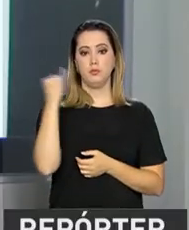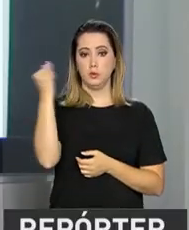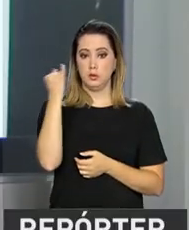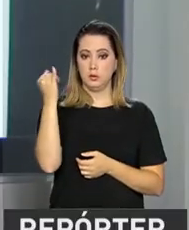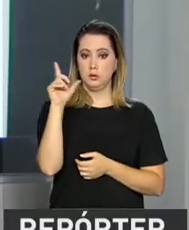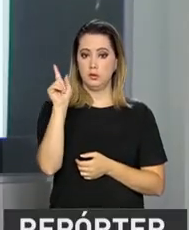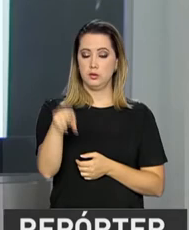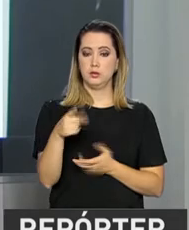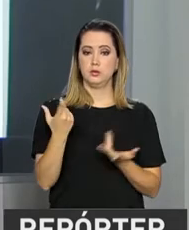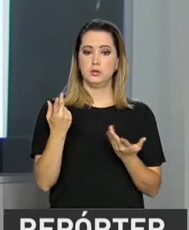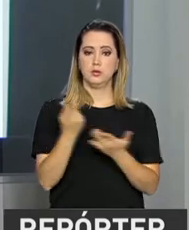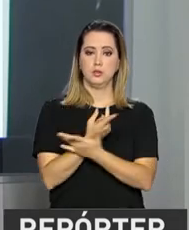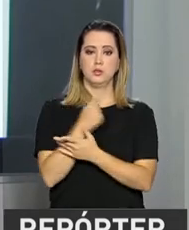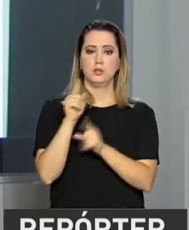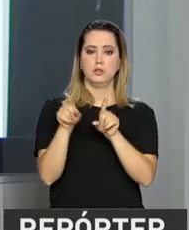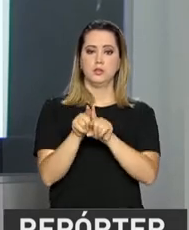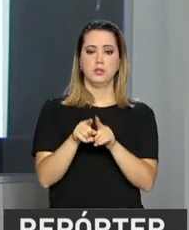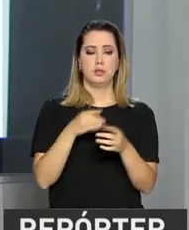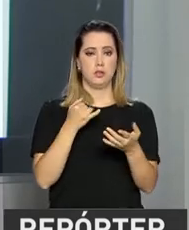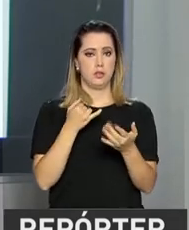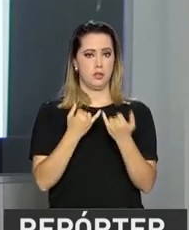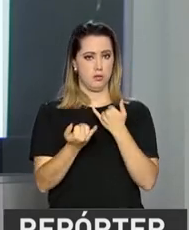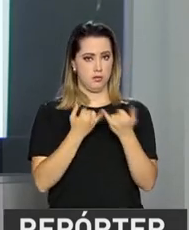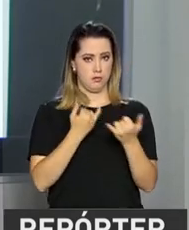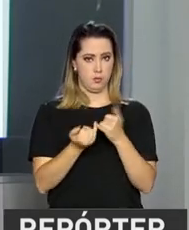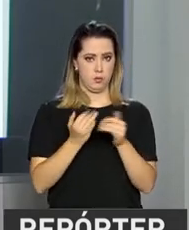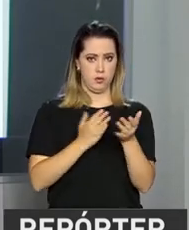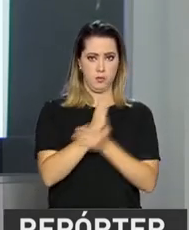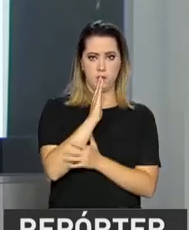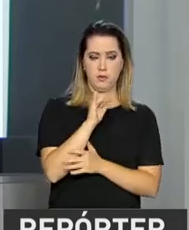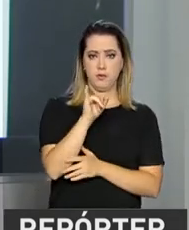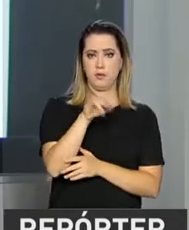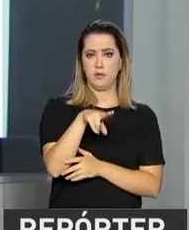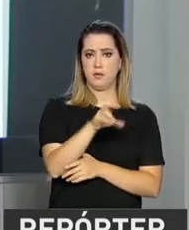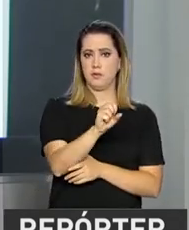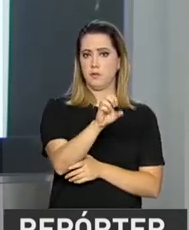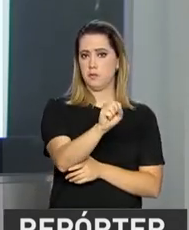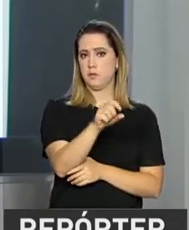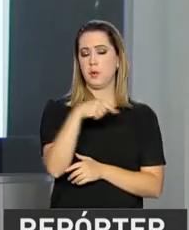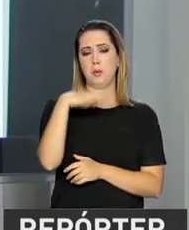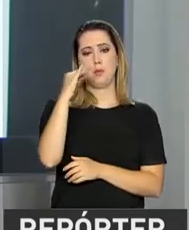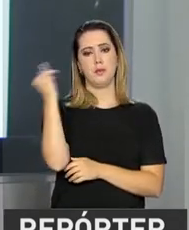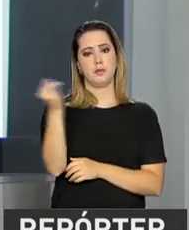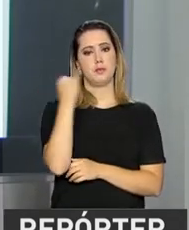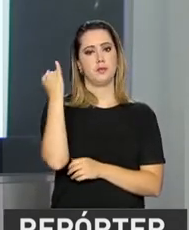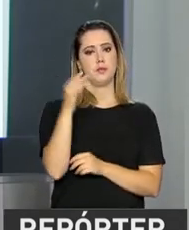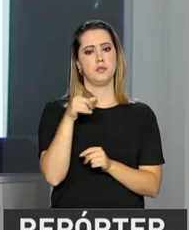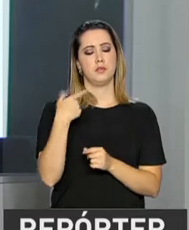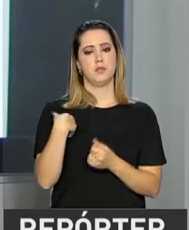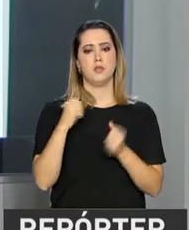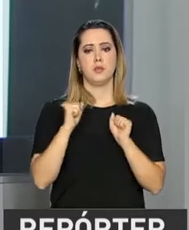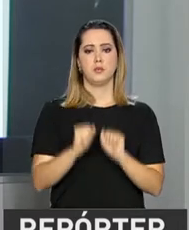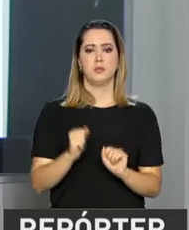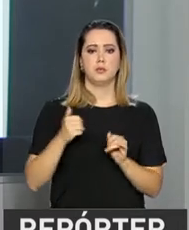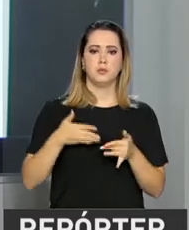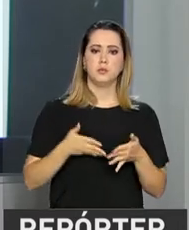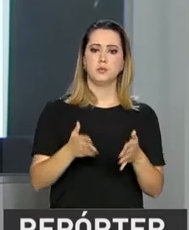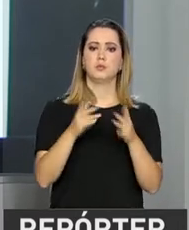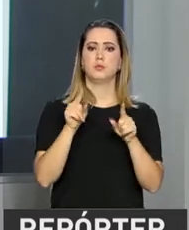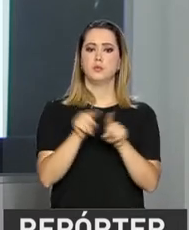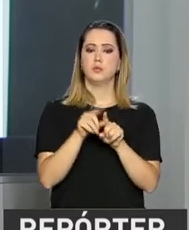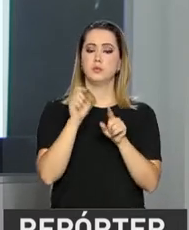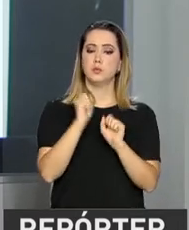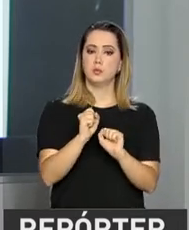seja que sejam aprovados por exemplo a medida da reforma da previdência mais importante delas é viabilizar que é